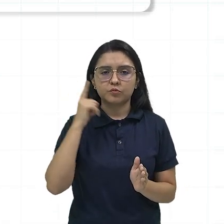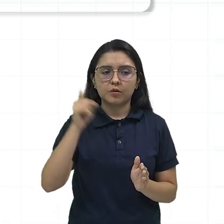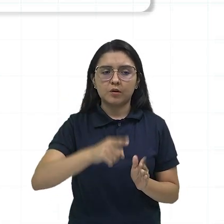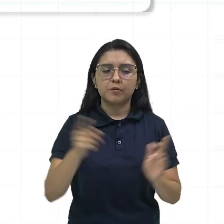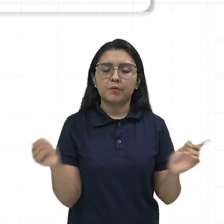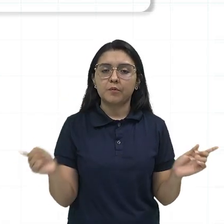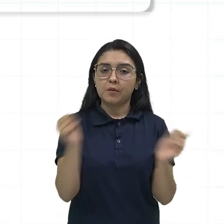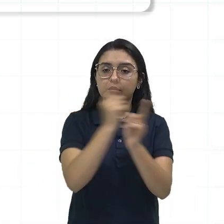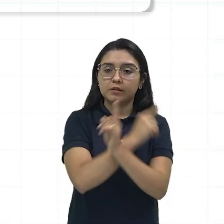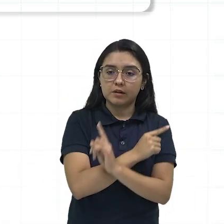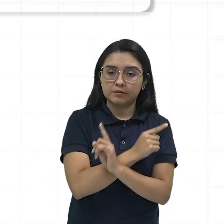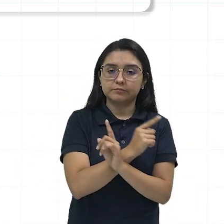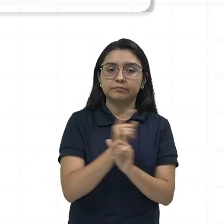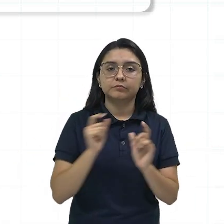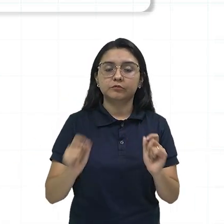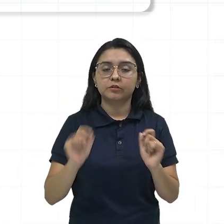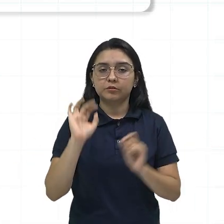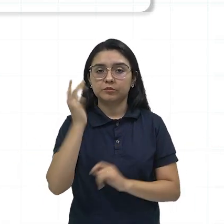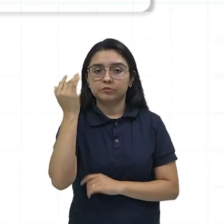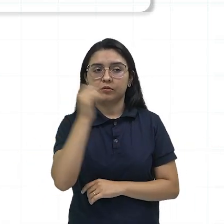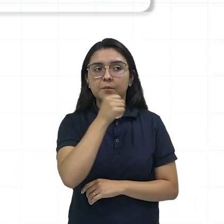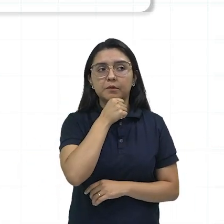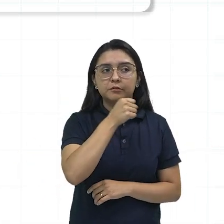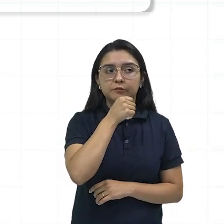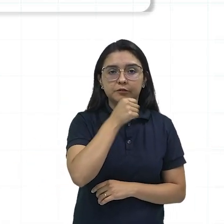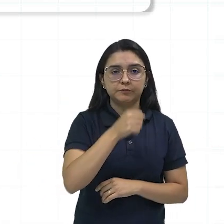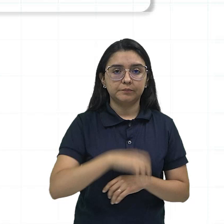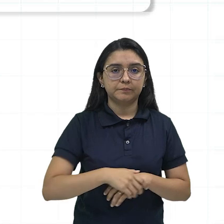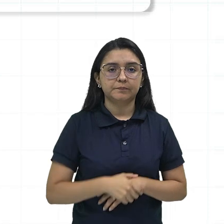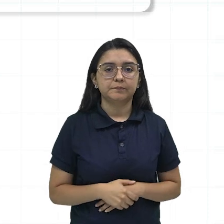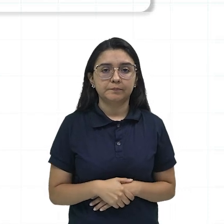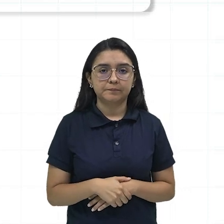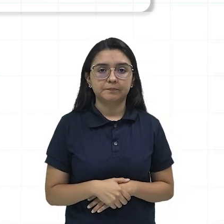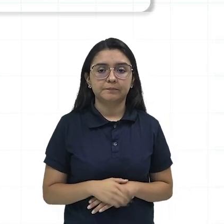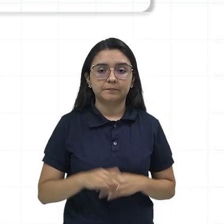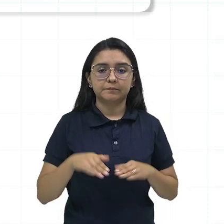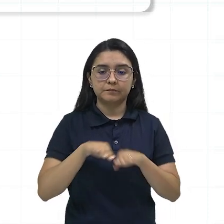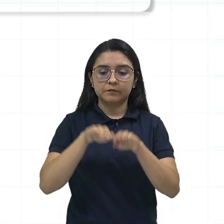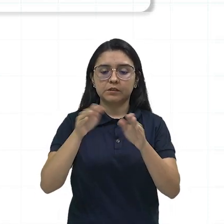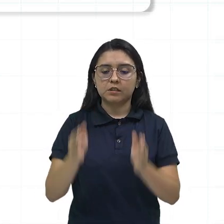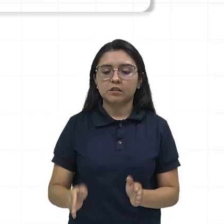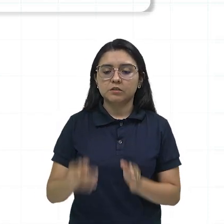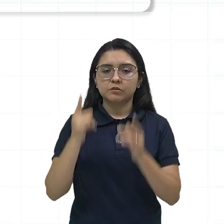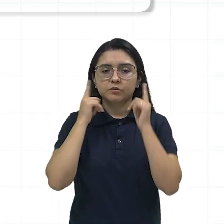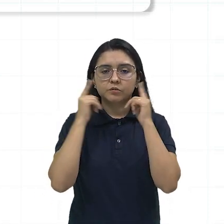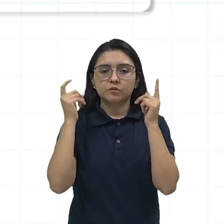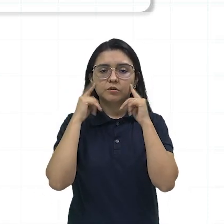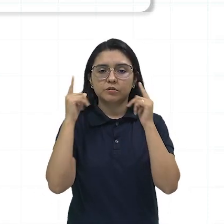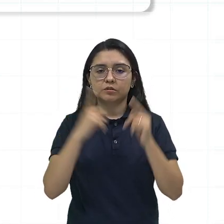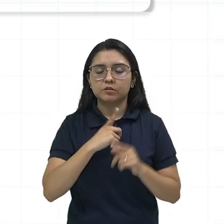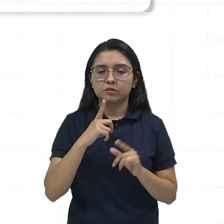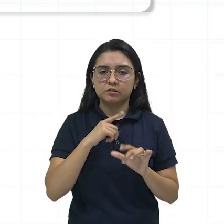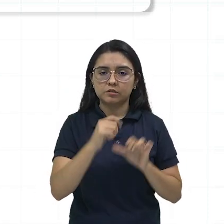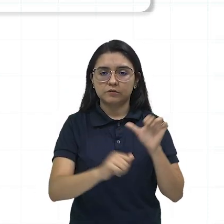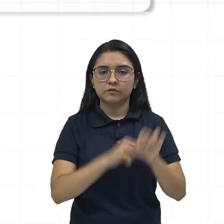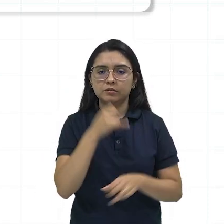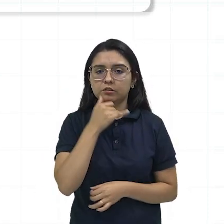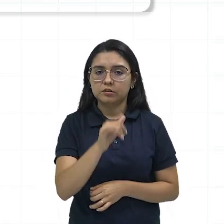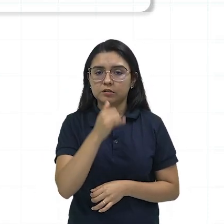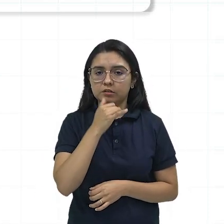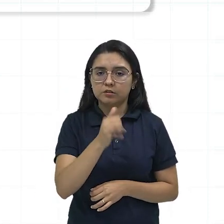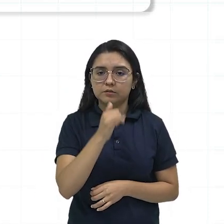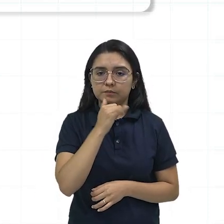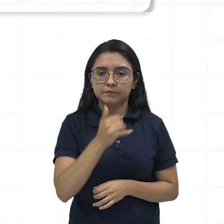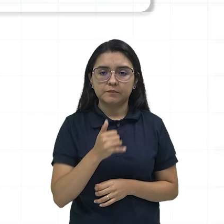o contrário do que acontece no microfone. Na caixa de som, a gente tem aí a transformação da